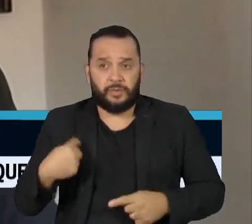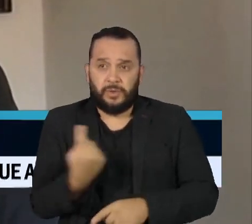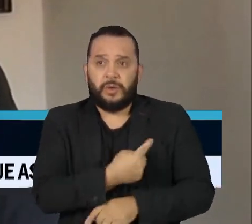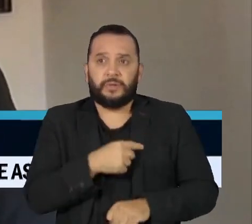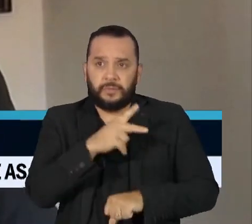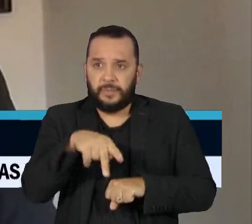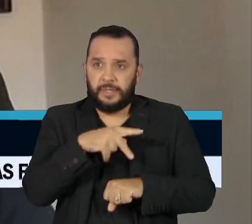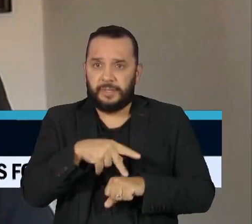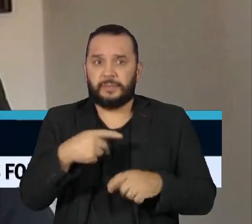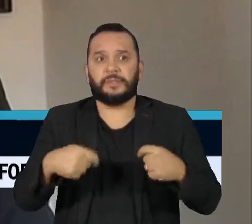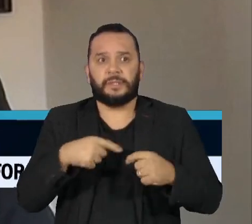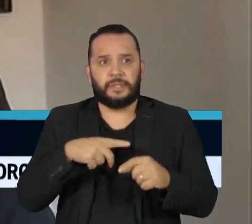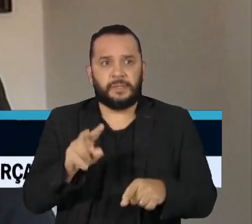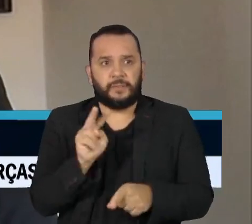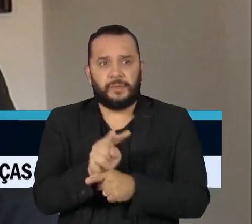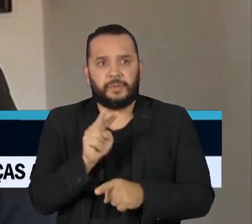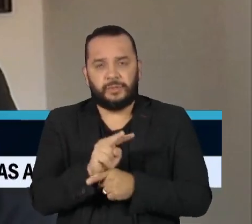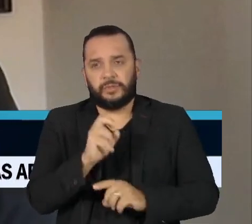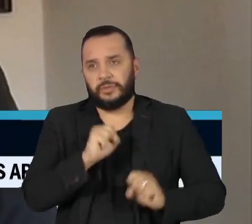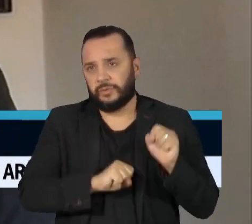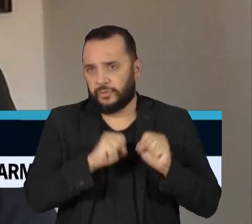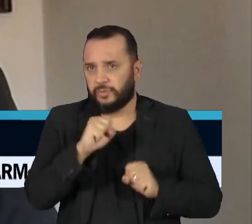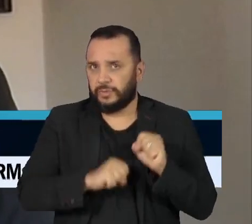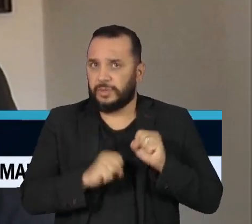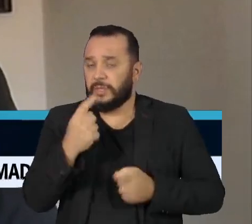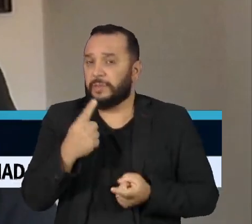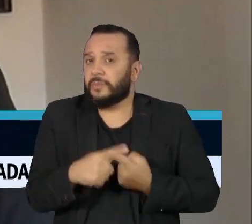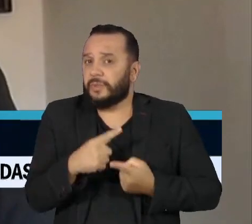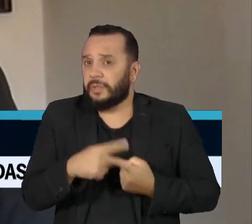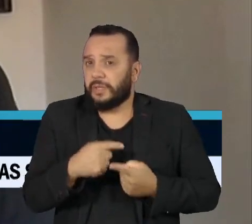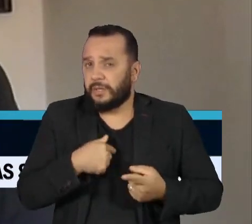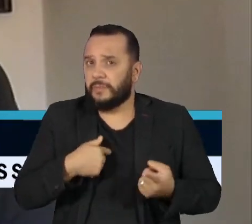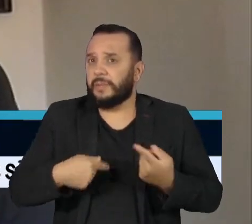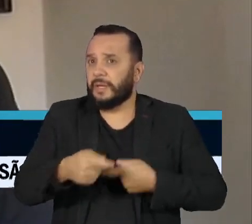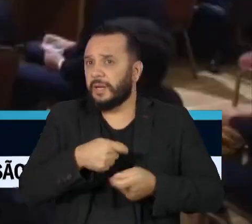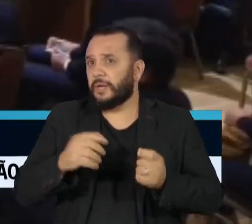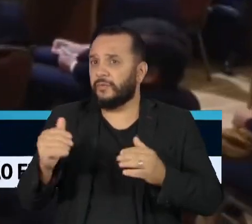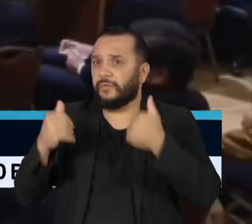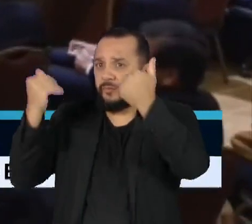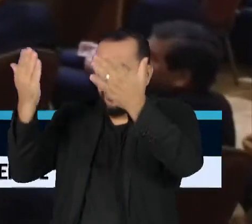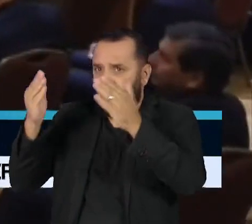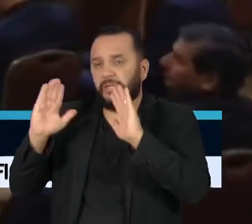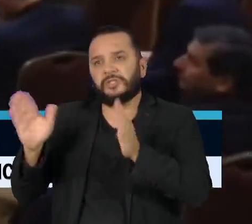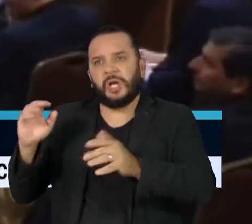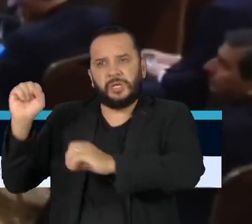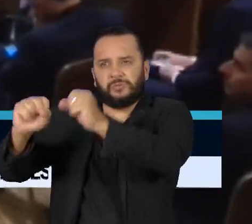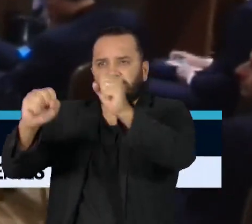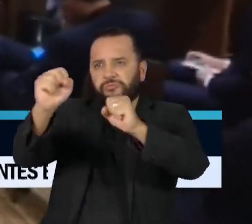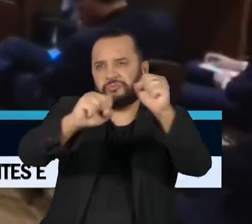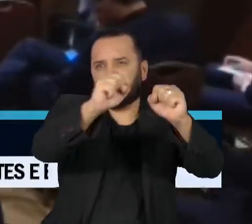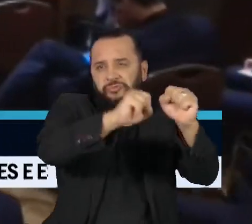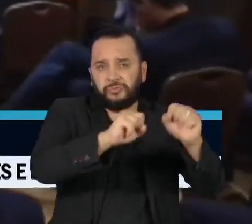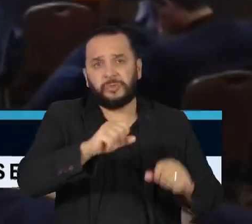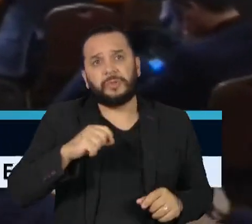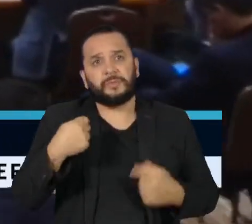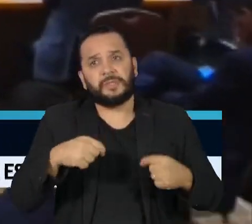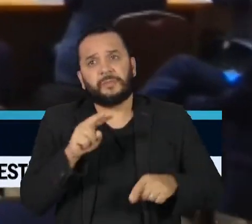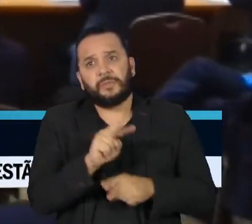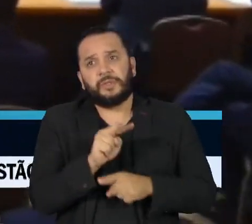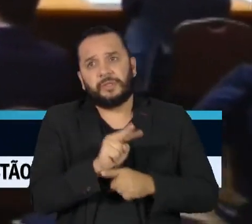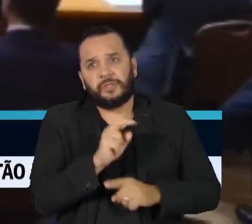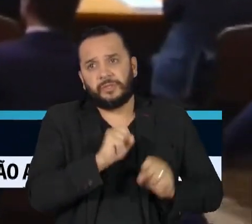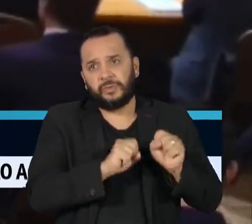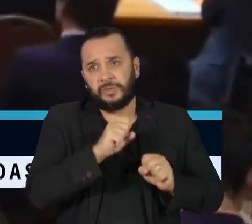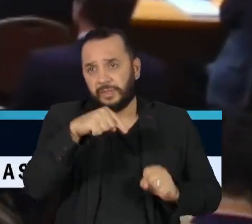precisam proteger as suas indústrias de um mercado já industrializado. Mas mesmo entre os parceiros do Mercosul, as